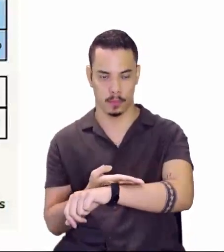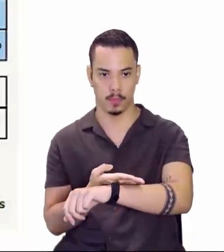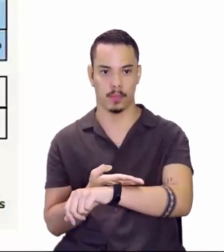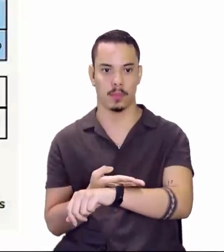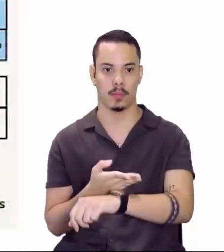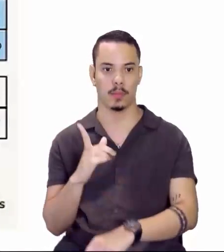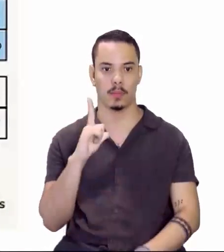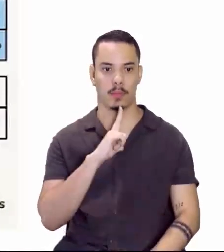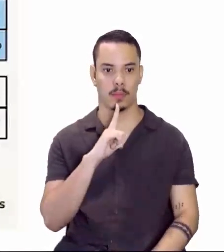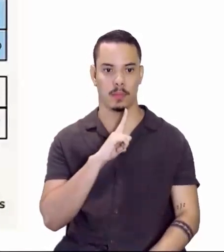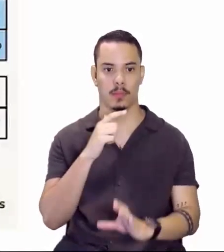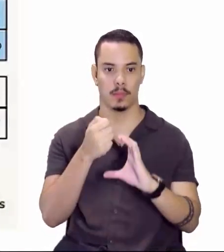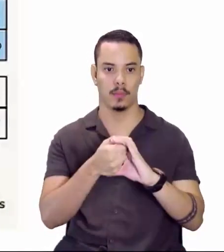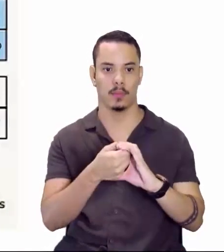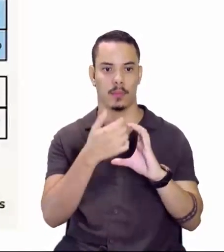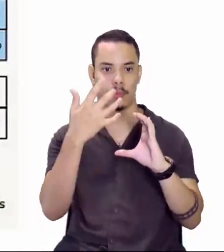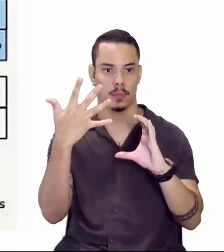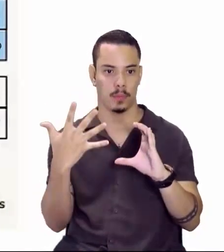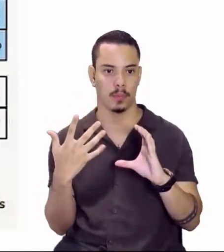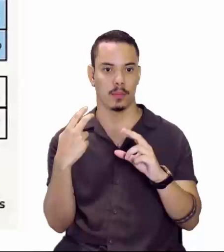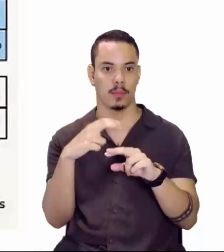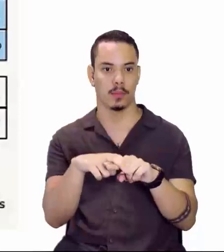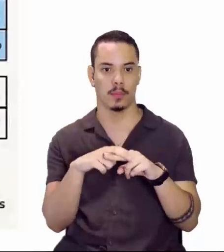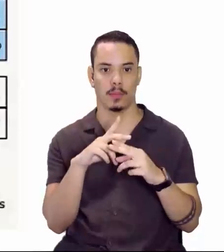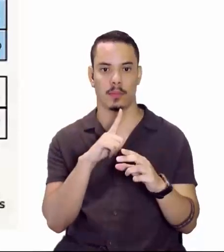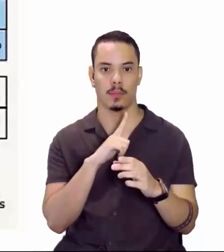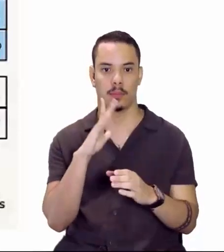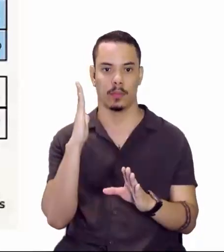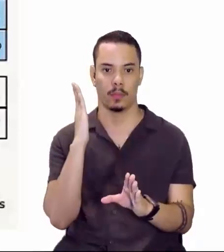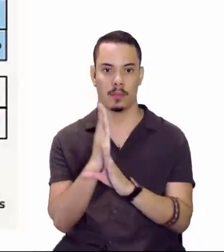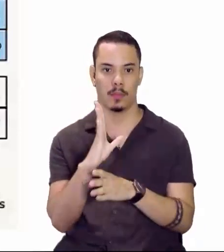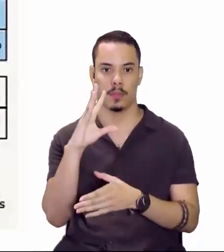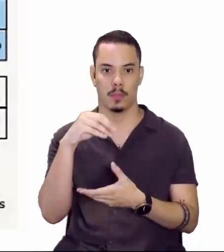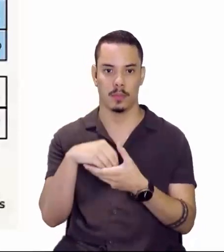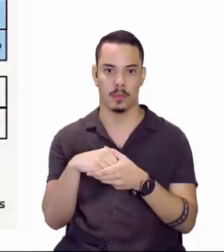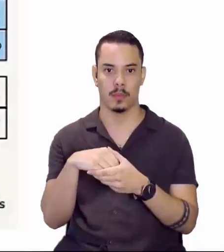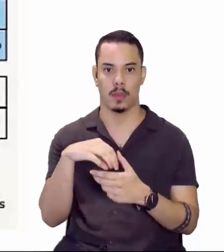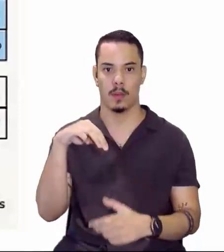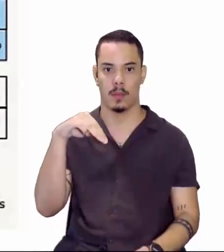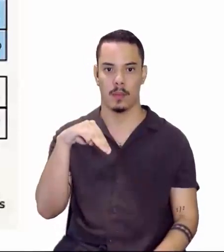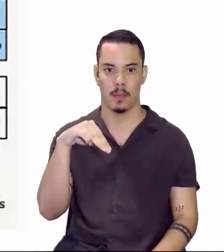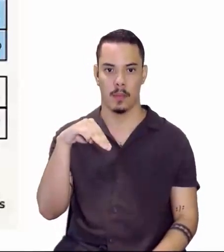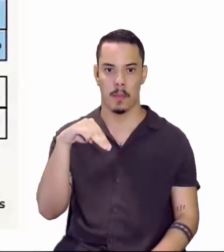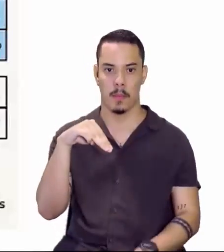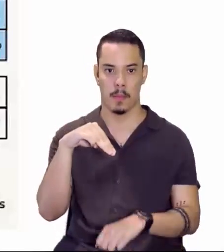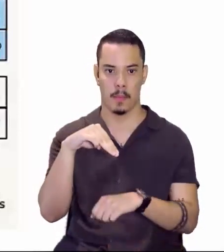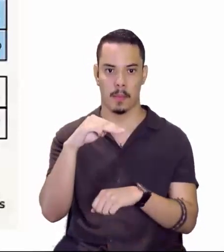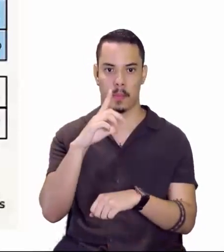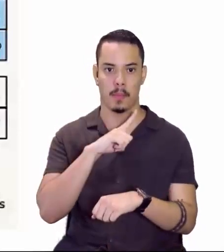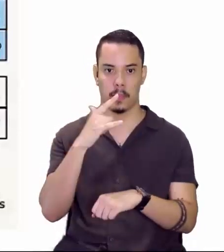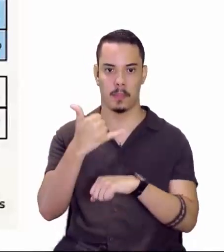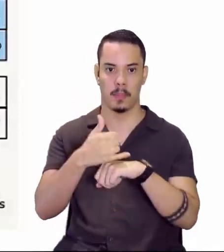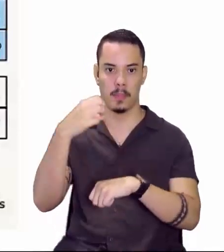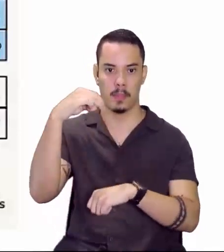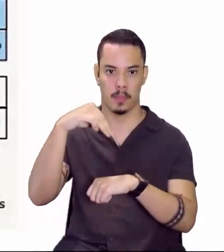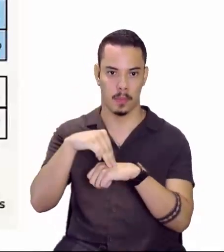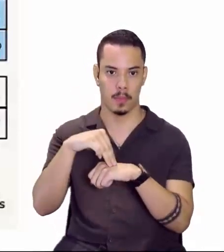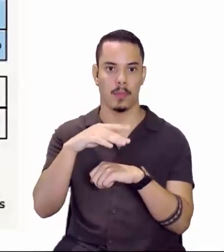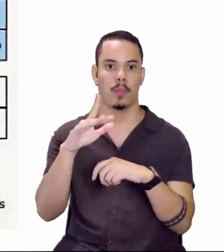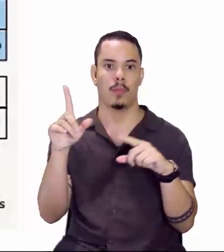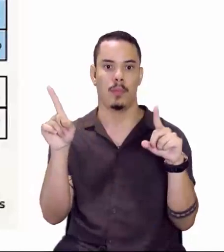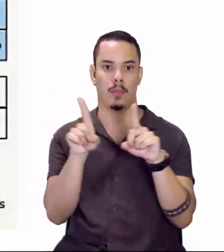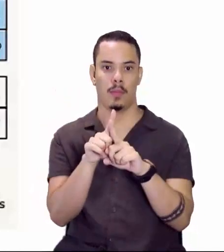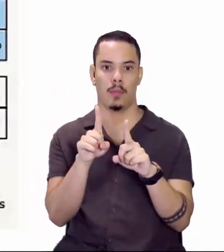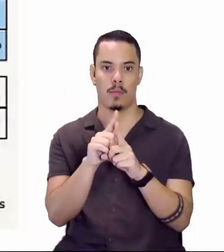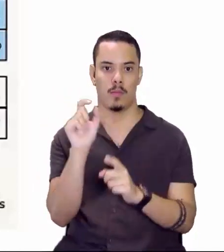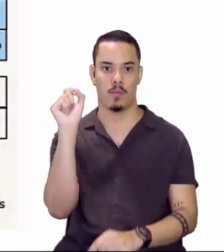eles têm características metálicas, por isso constituem os metais. Os amarelos são os não metais ou ametais, e